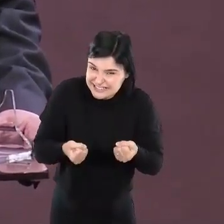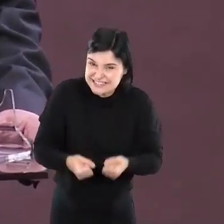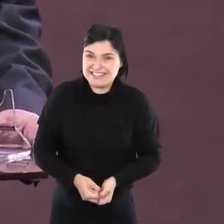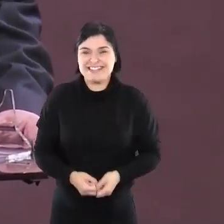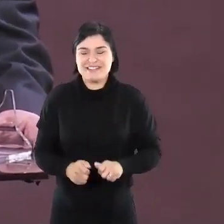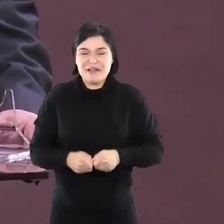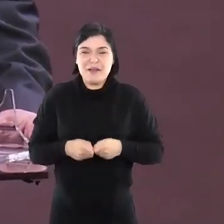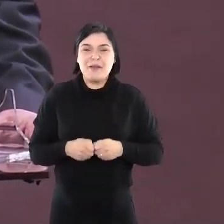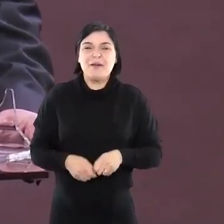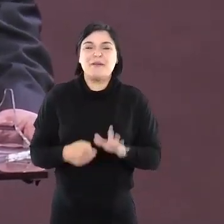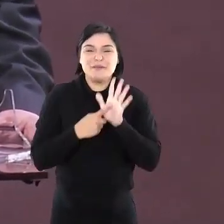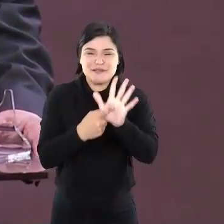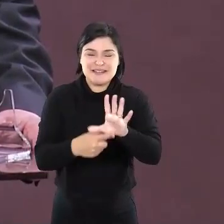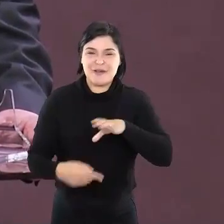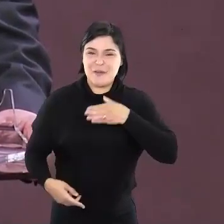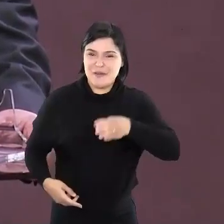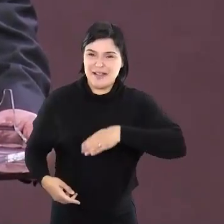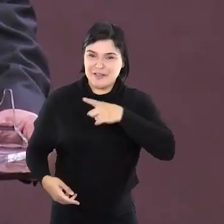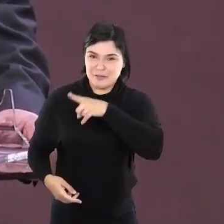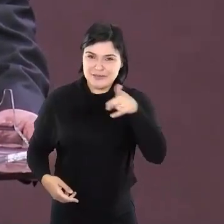Deus está conosco.